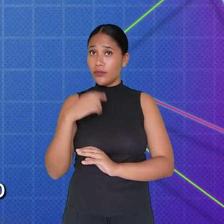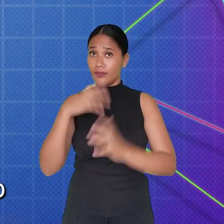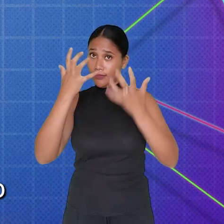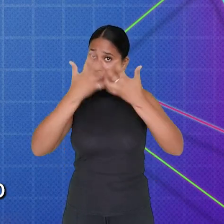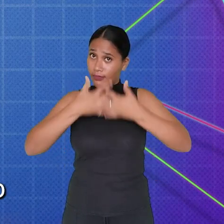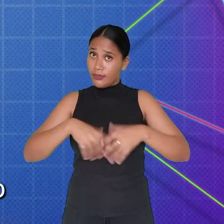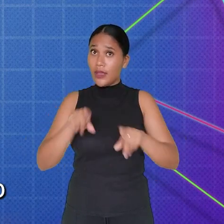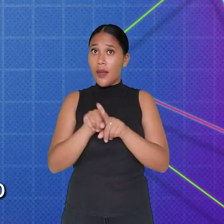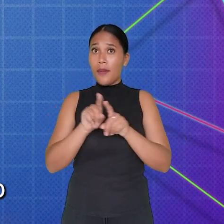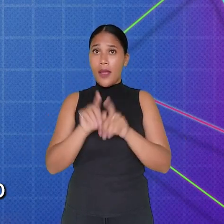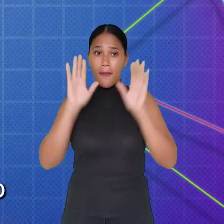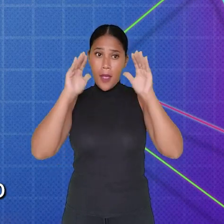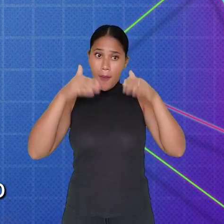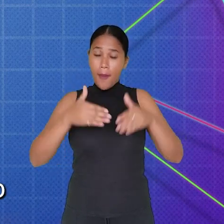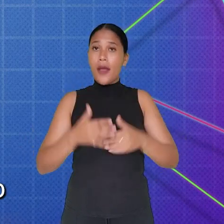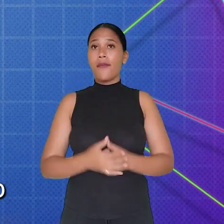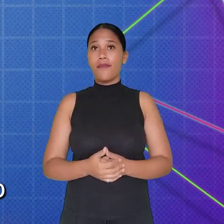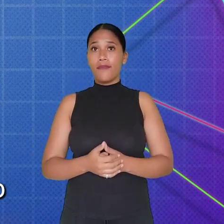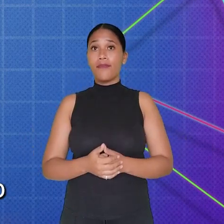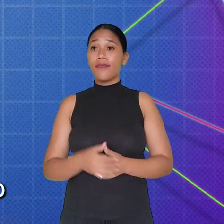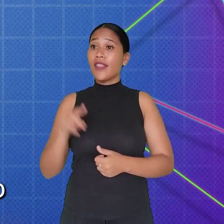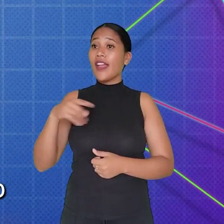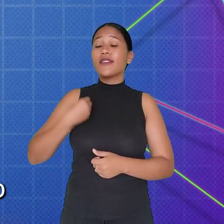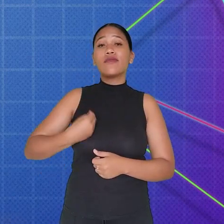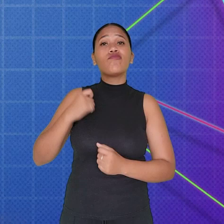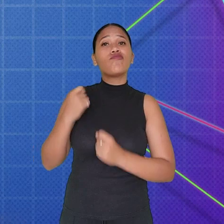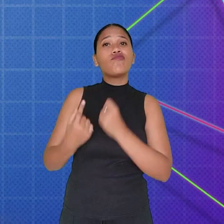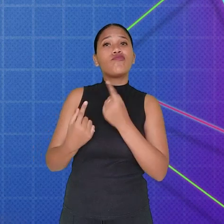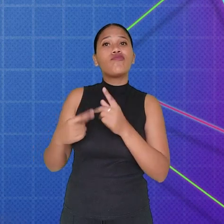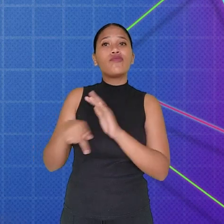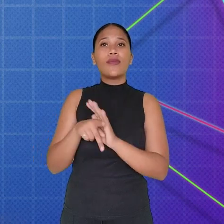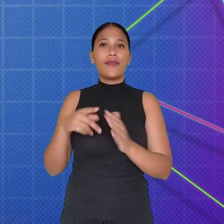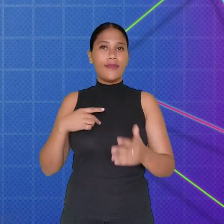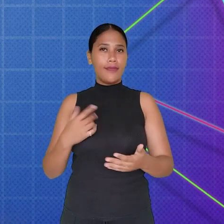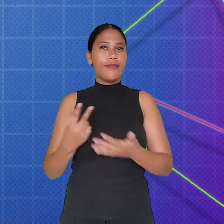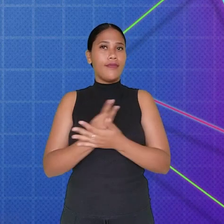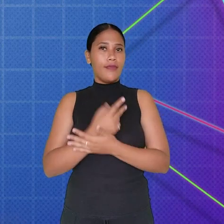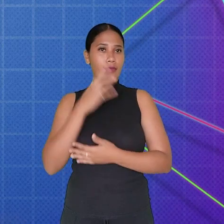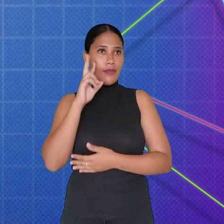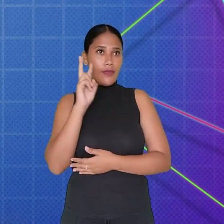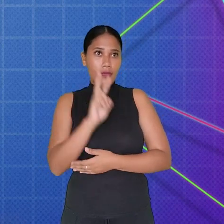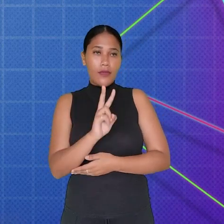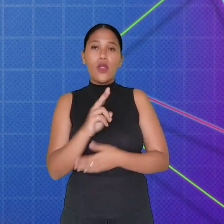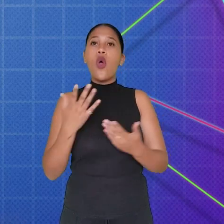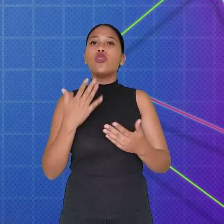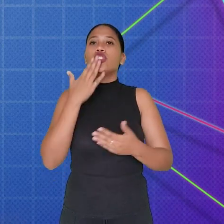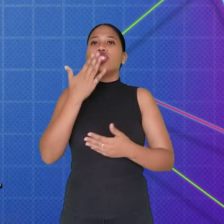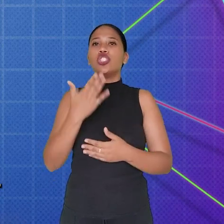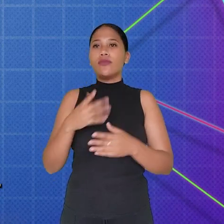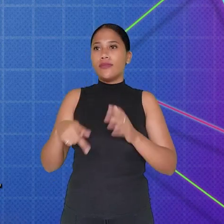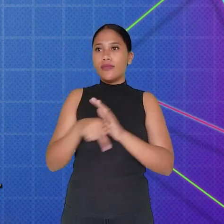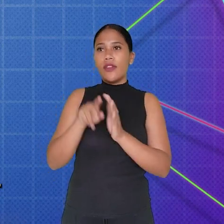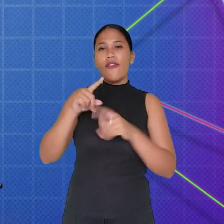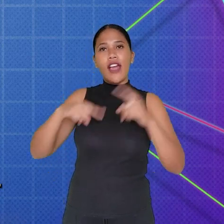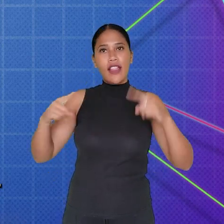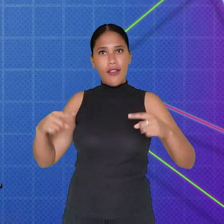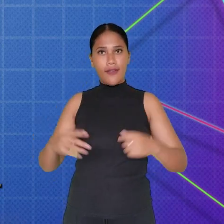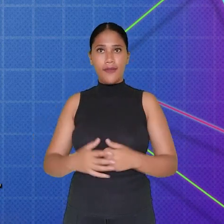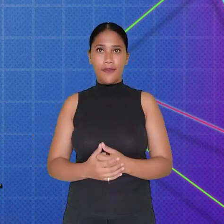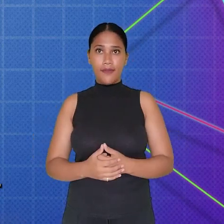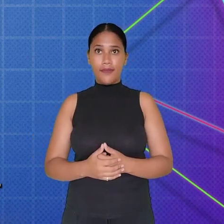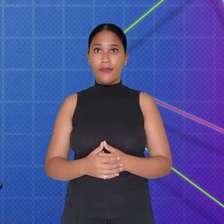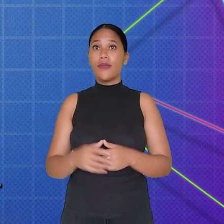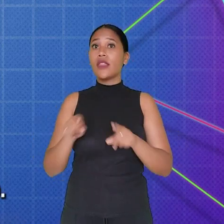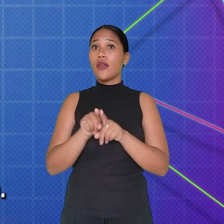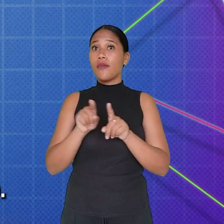estão algumas coisas a considerar ao escolher o tipo de dado para suas variáveis em C#. Tamanho do valor. Considere o tamanho